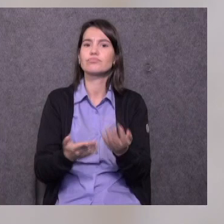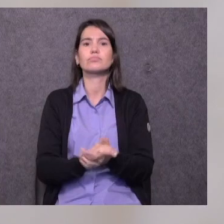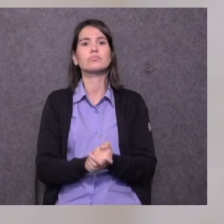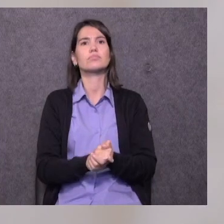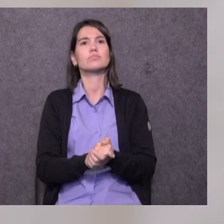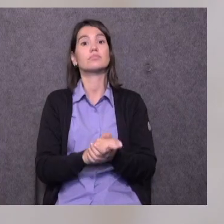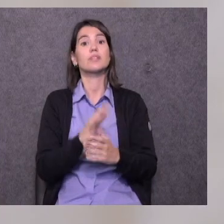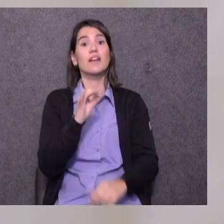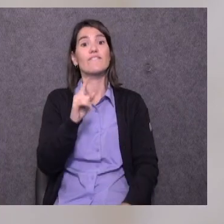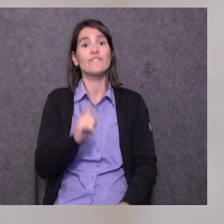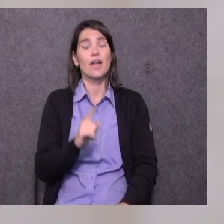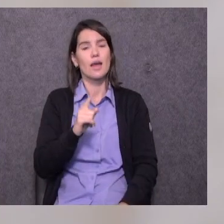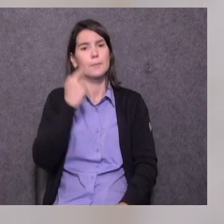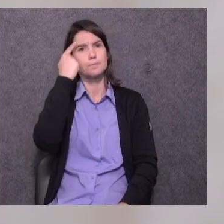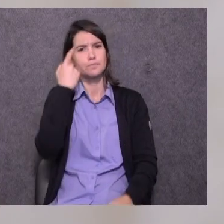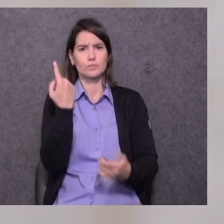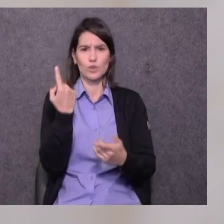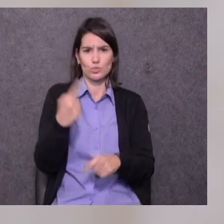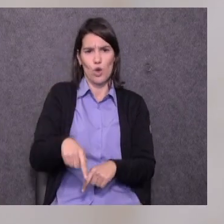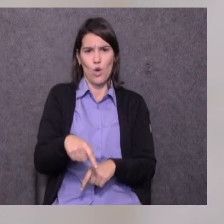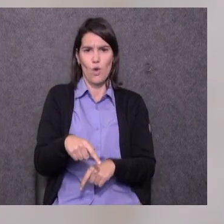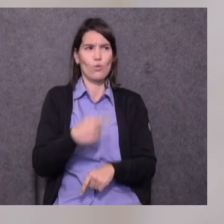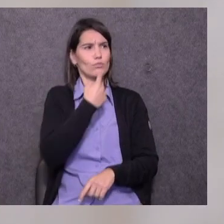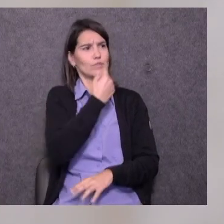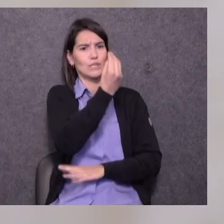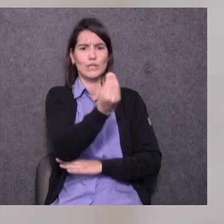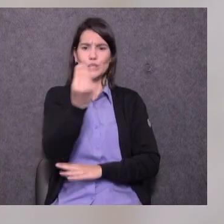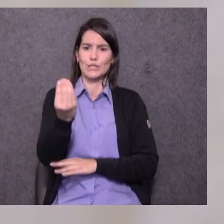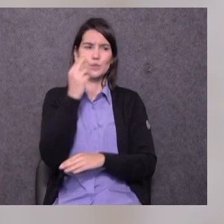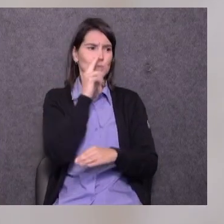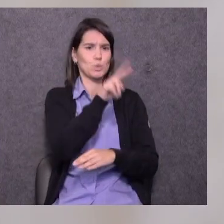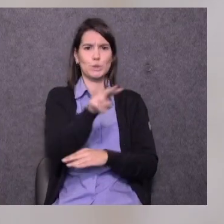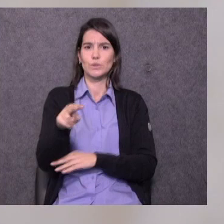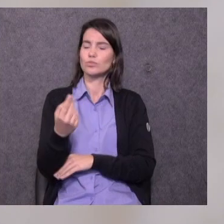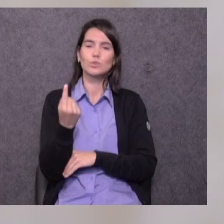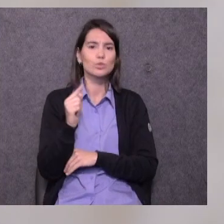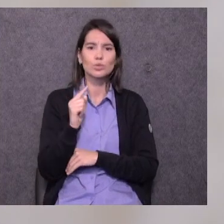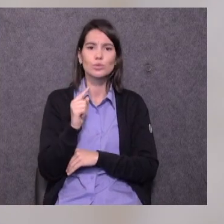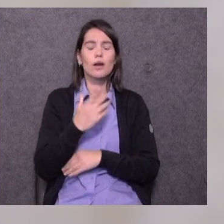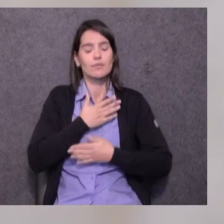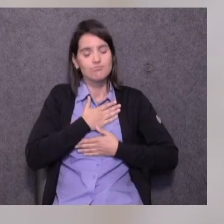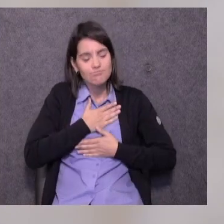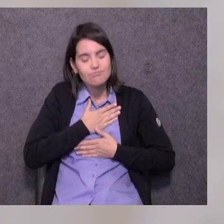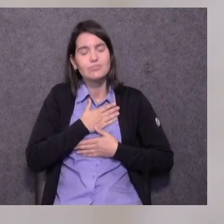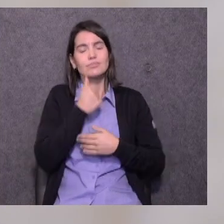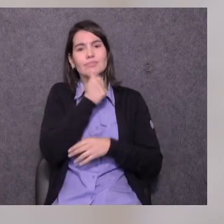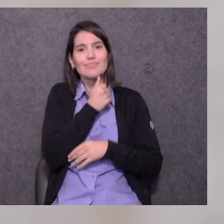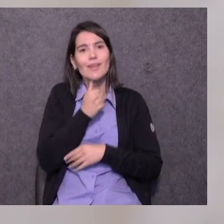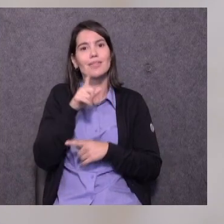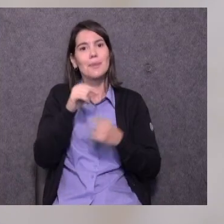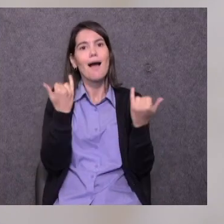fé uma exposição de peças de museu, mas para ter o gosto e a paciência e a